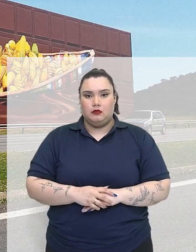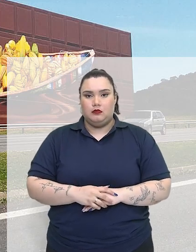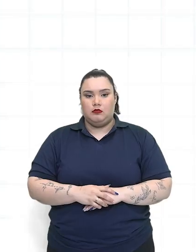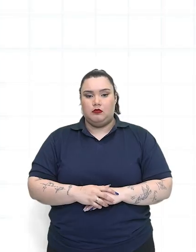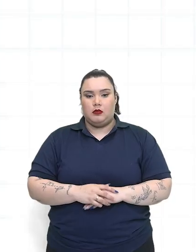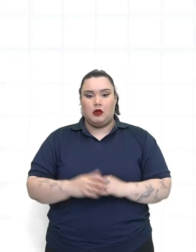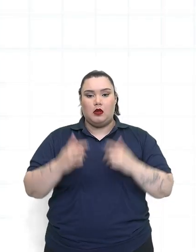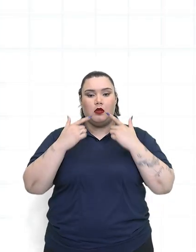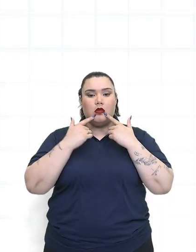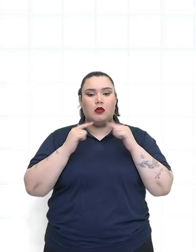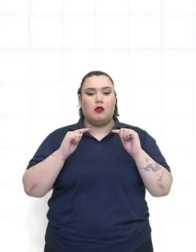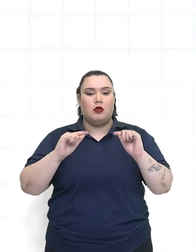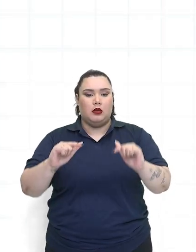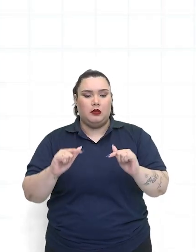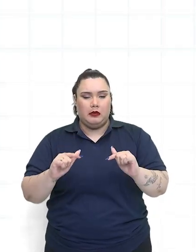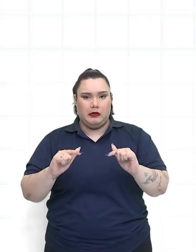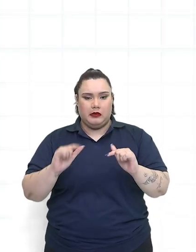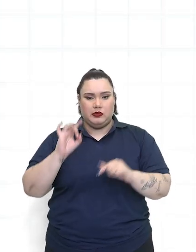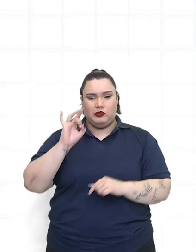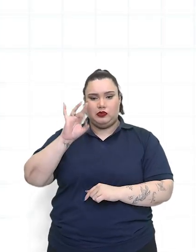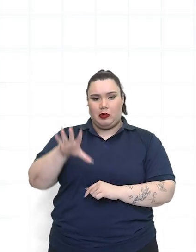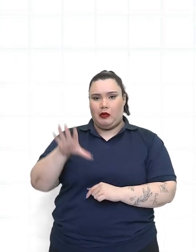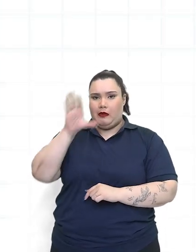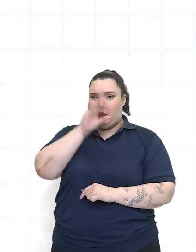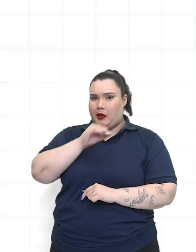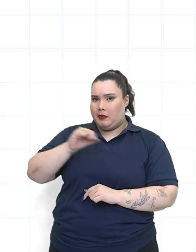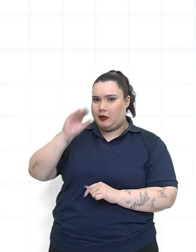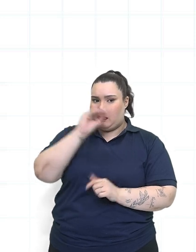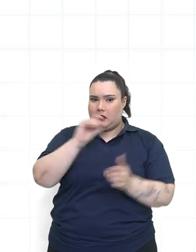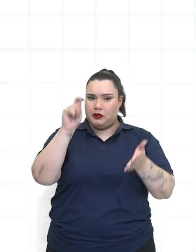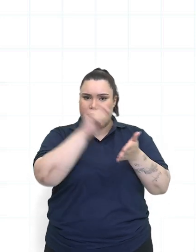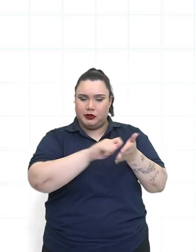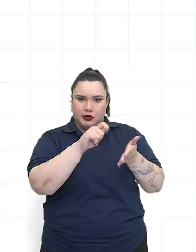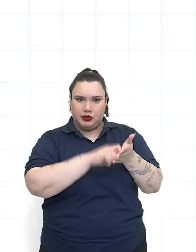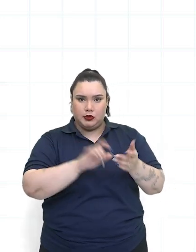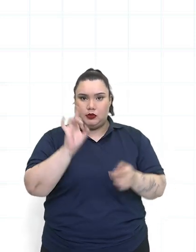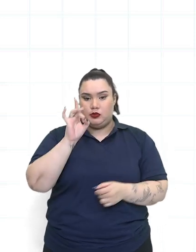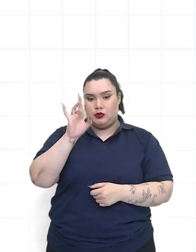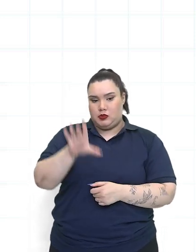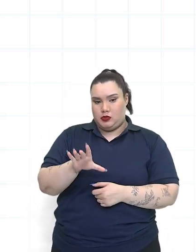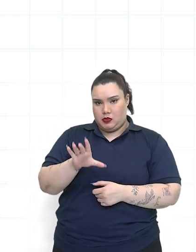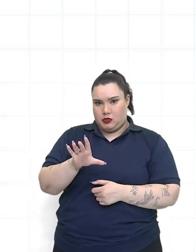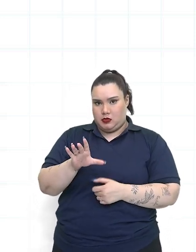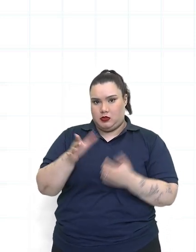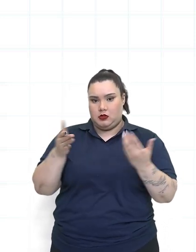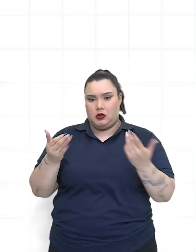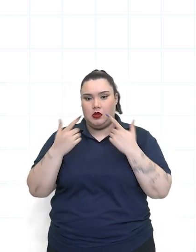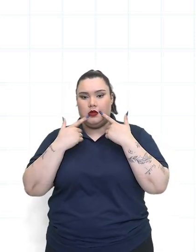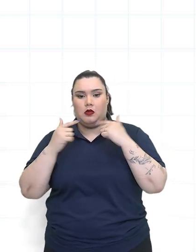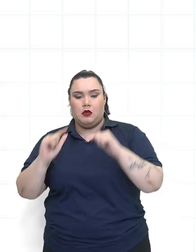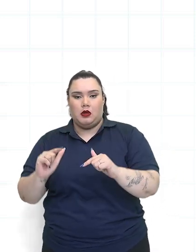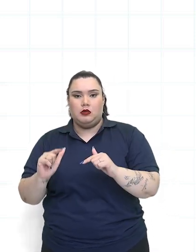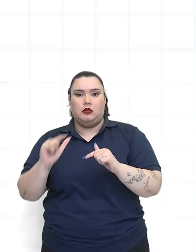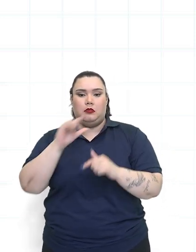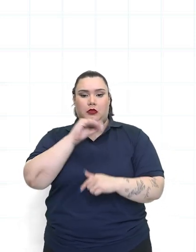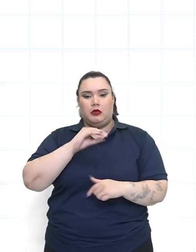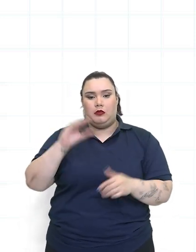a linguagem, ela se dá somente pela fala e pela escrita? Será que a linguagem, ela se dá somente pela fala e pela